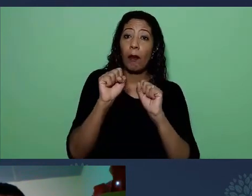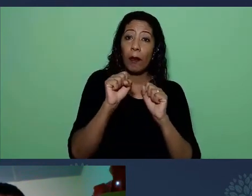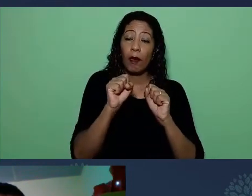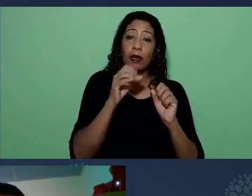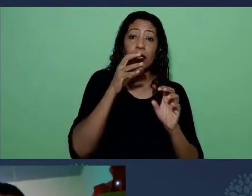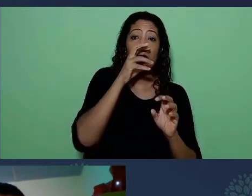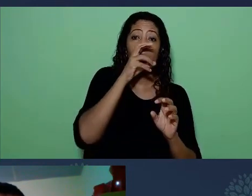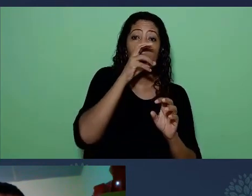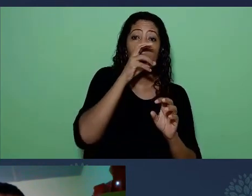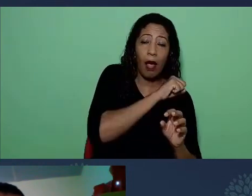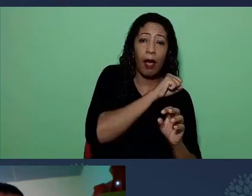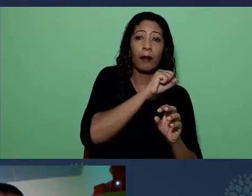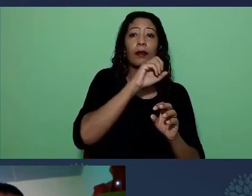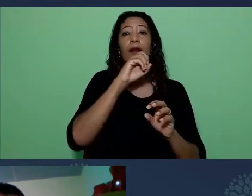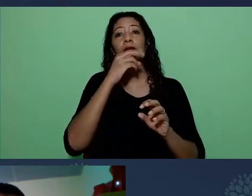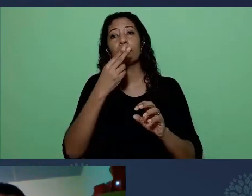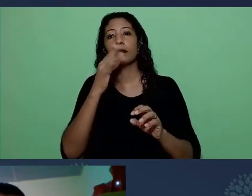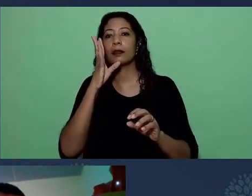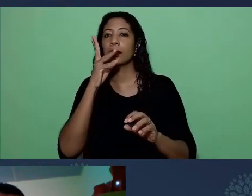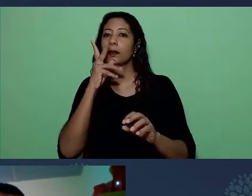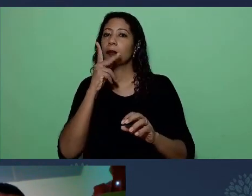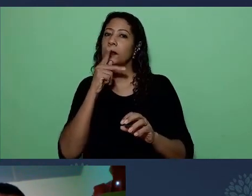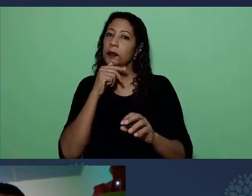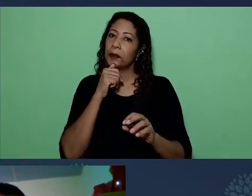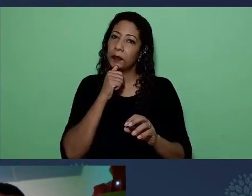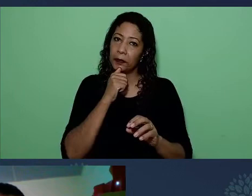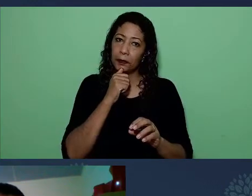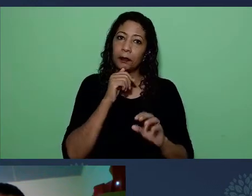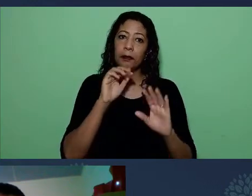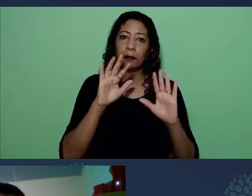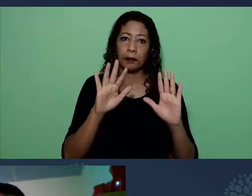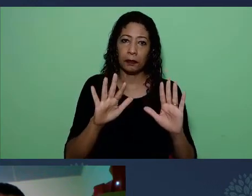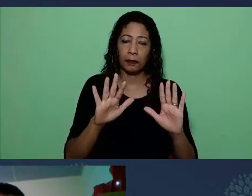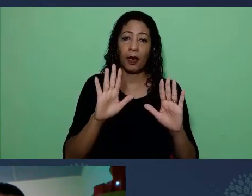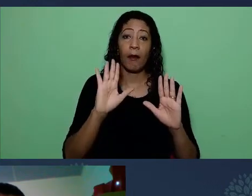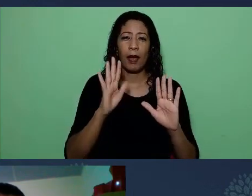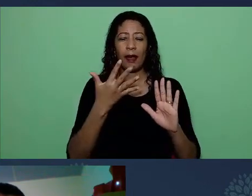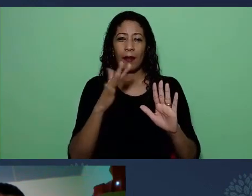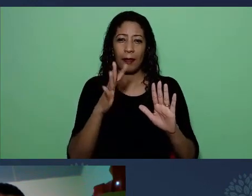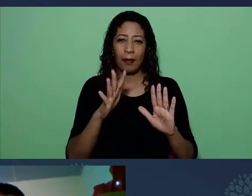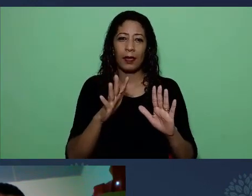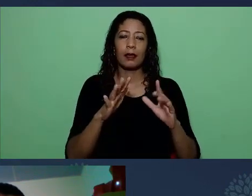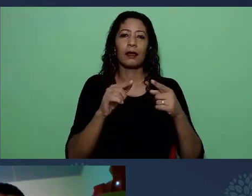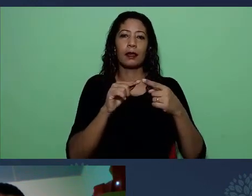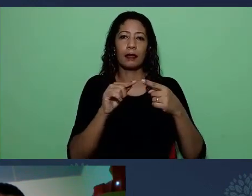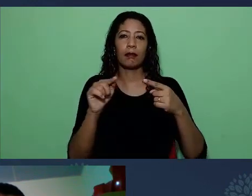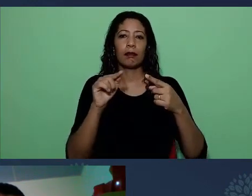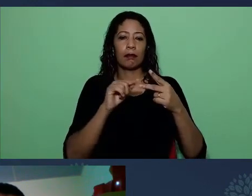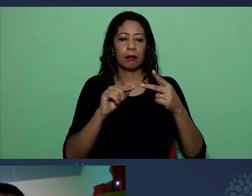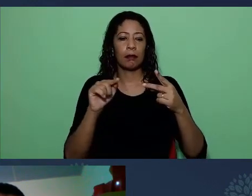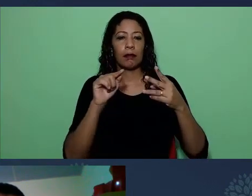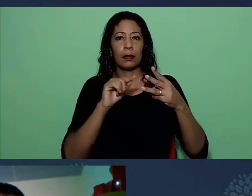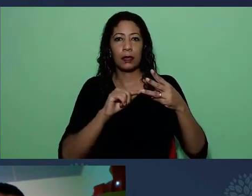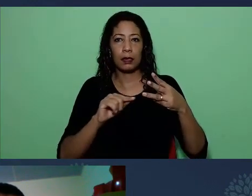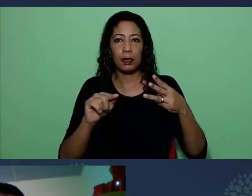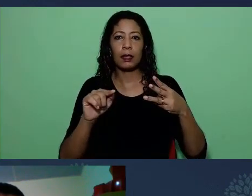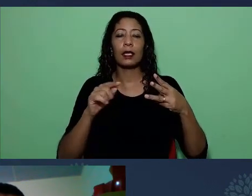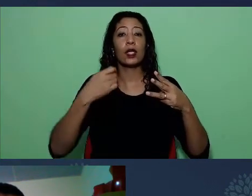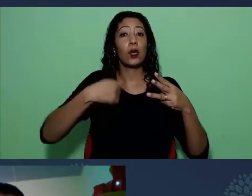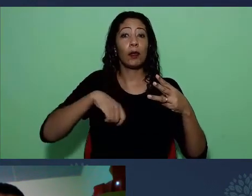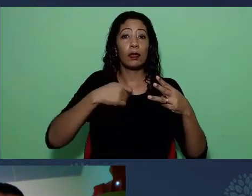acelerar ou retardar essa resposta, mas o que domina é o seguinte: eu preciso ter uma